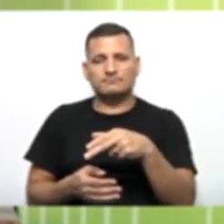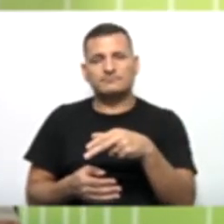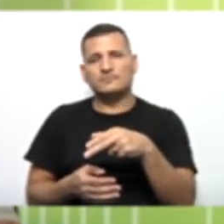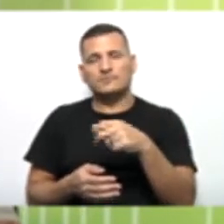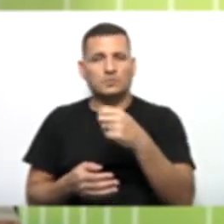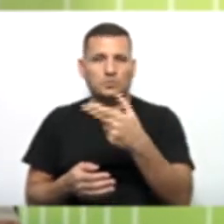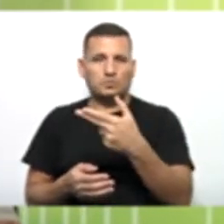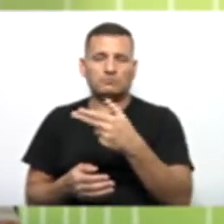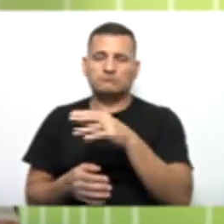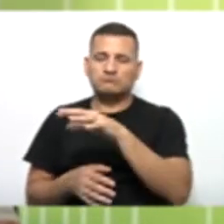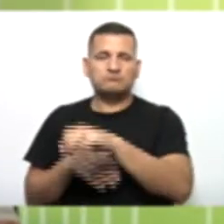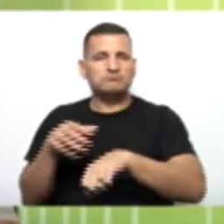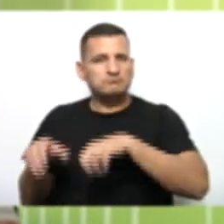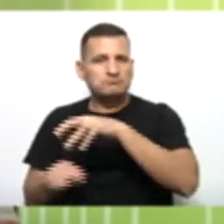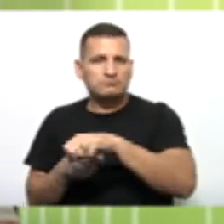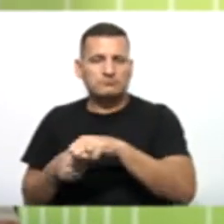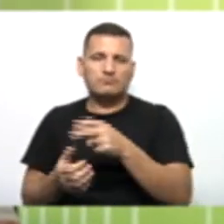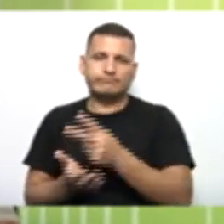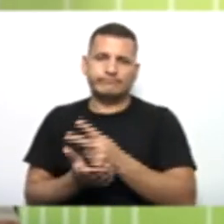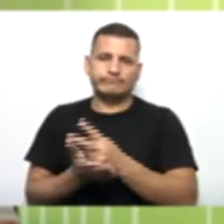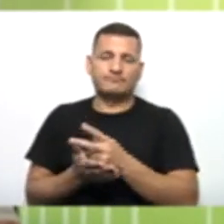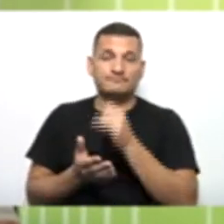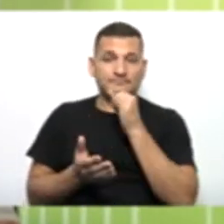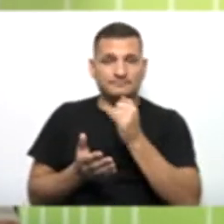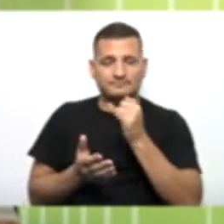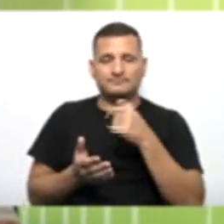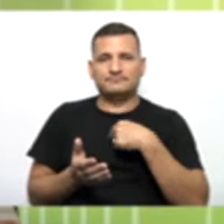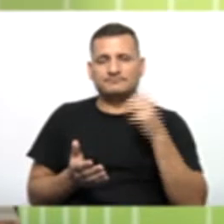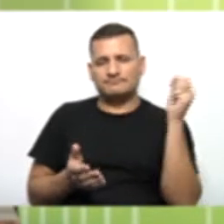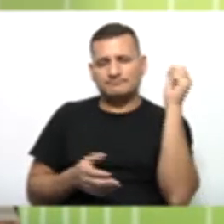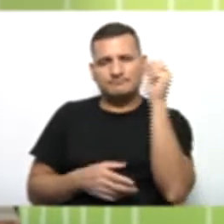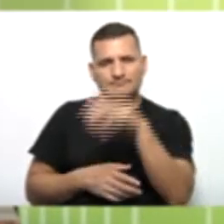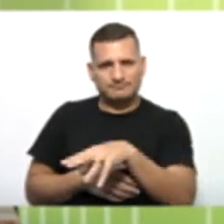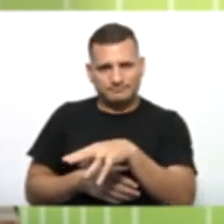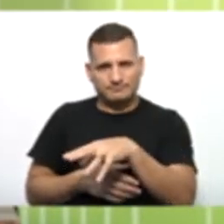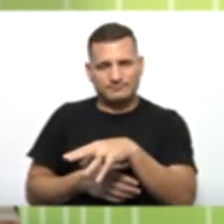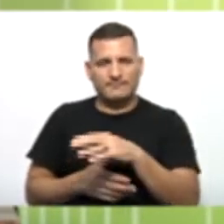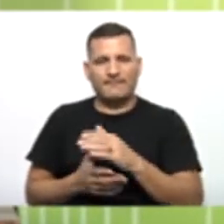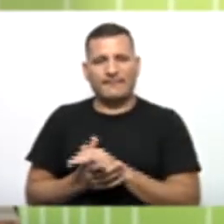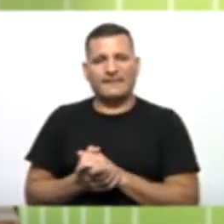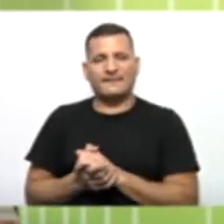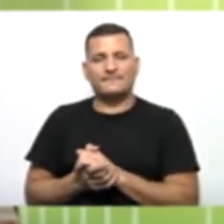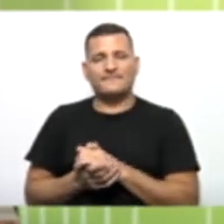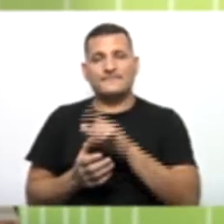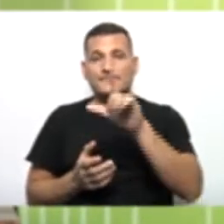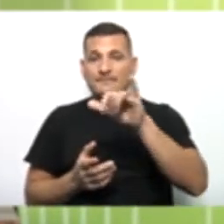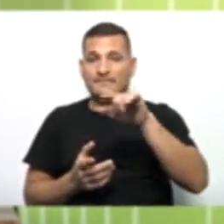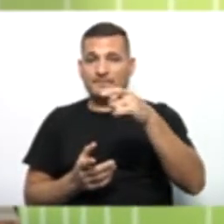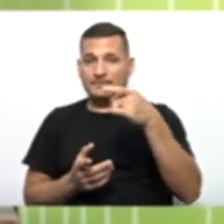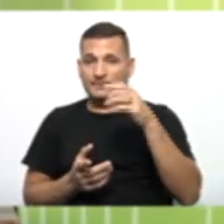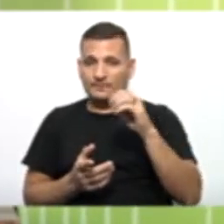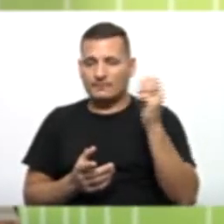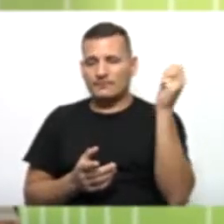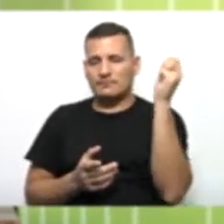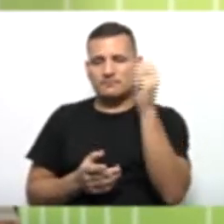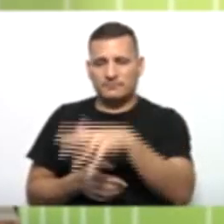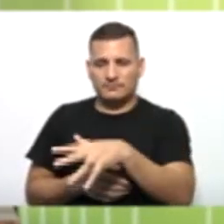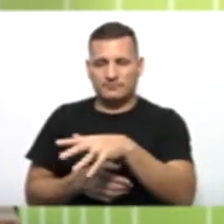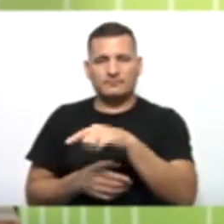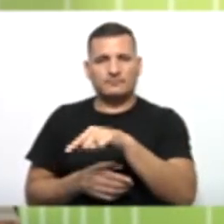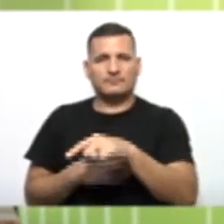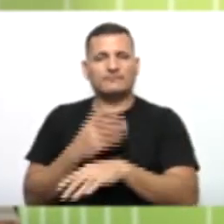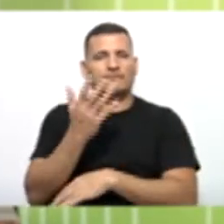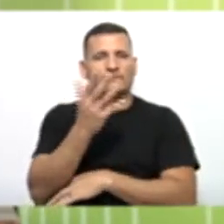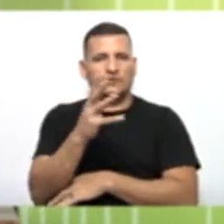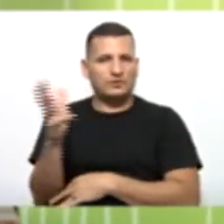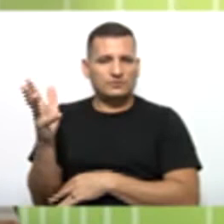são lançados. Se eu jogar uma quantidade de lixo orgânico em uma floresta, por